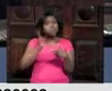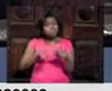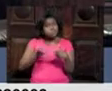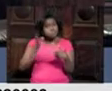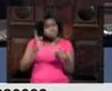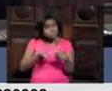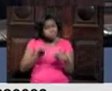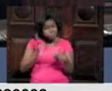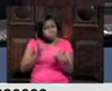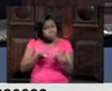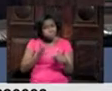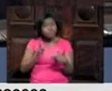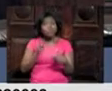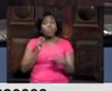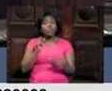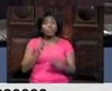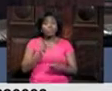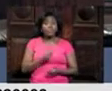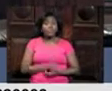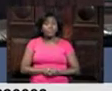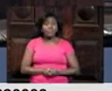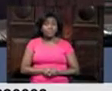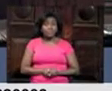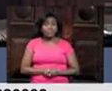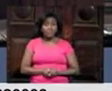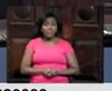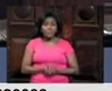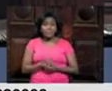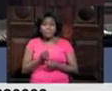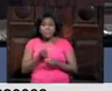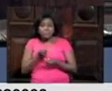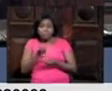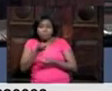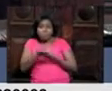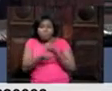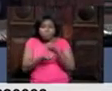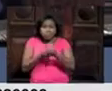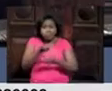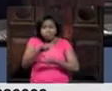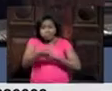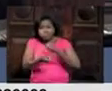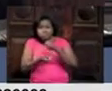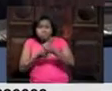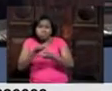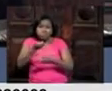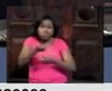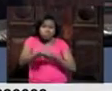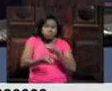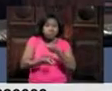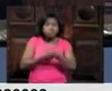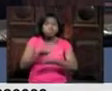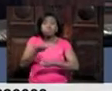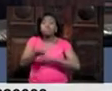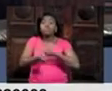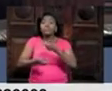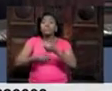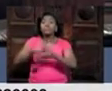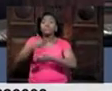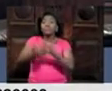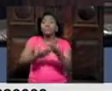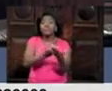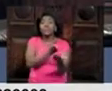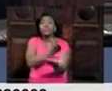permanentemente assediaram o nosso país, fomentaram, estruturaram o processo